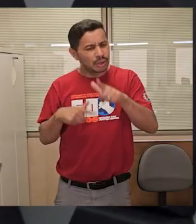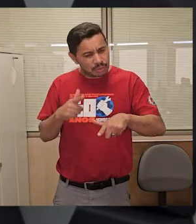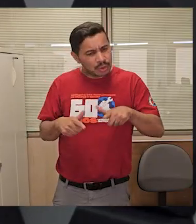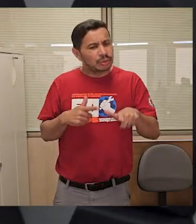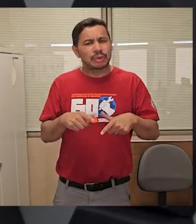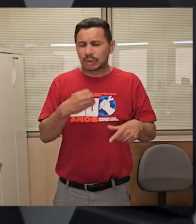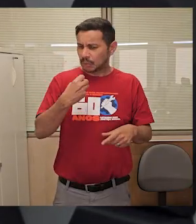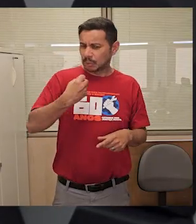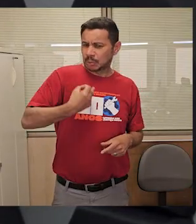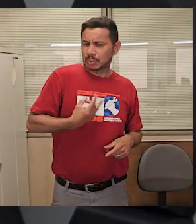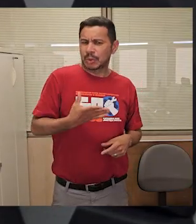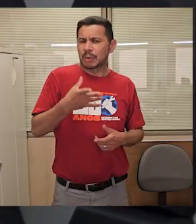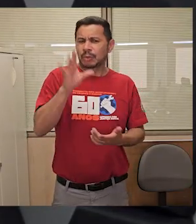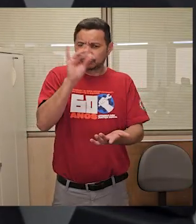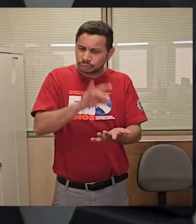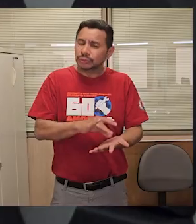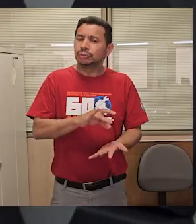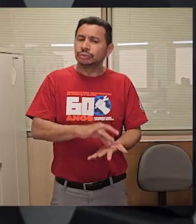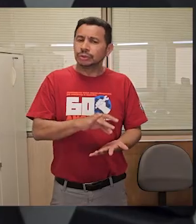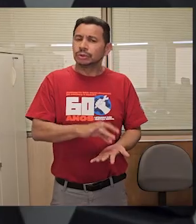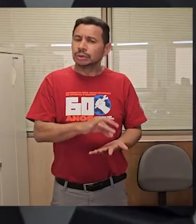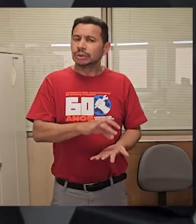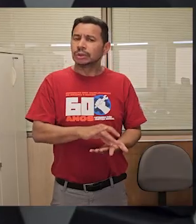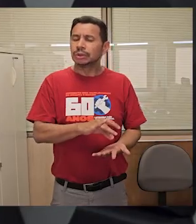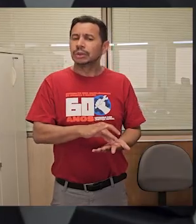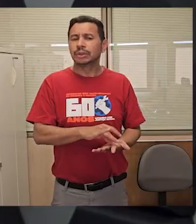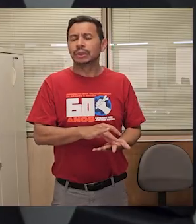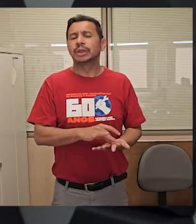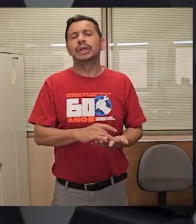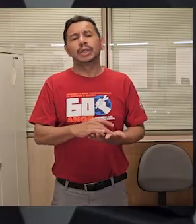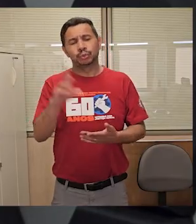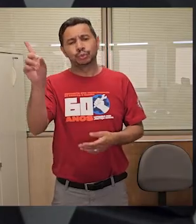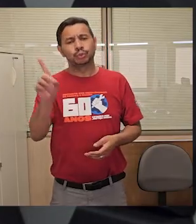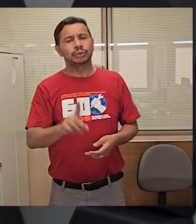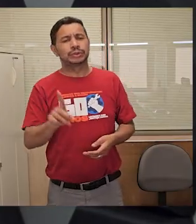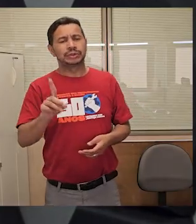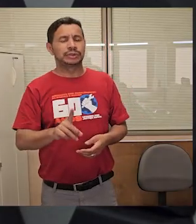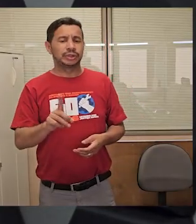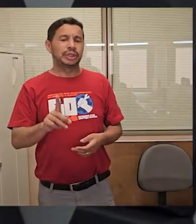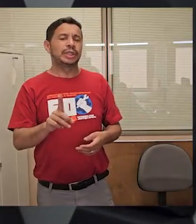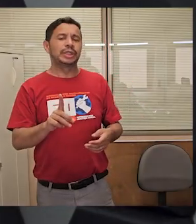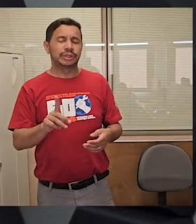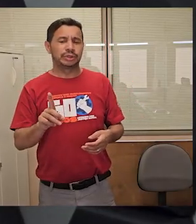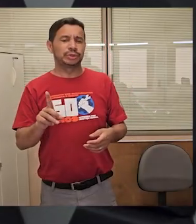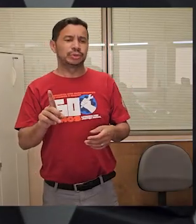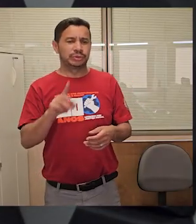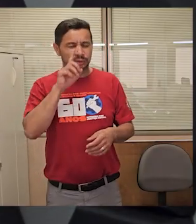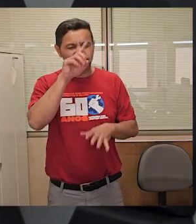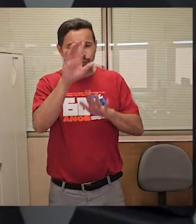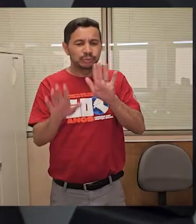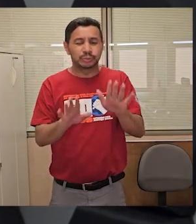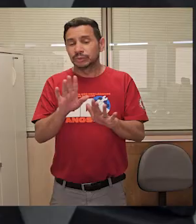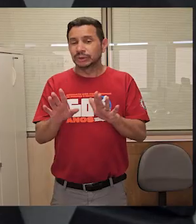empregos decentes, né? Enfim, e correr menos riscos possíveis a partir